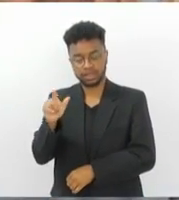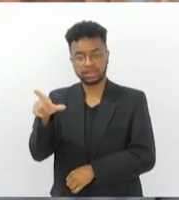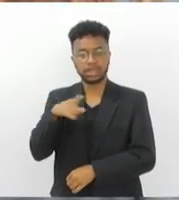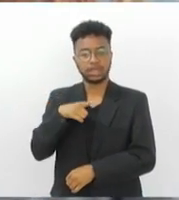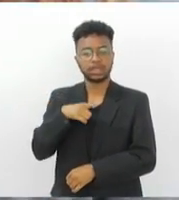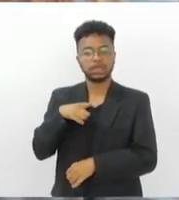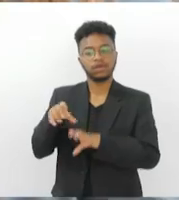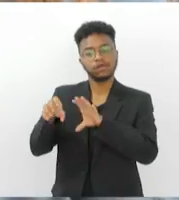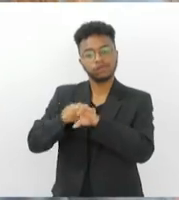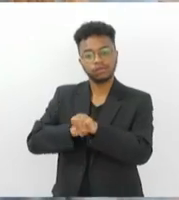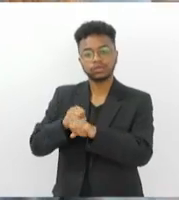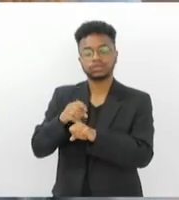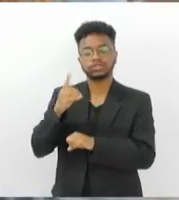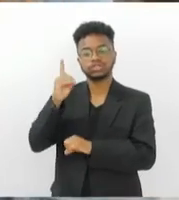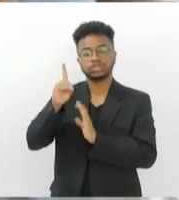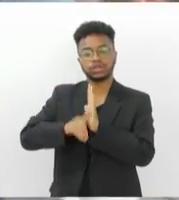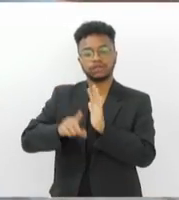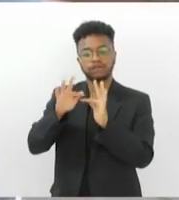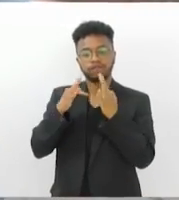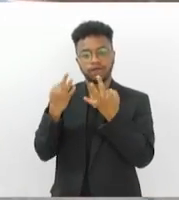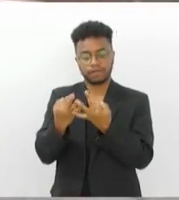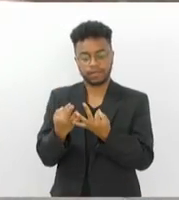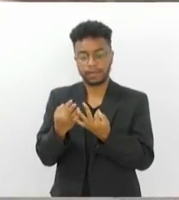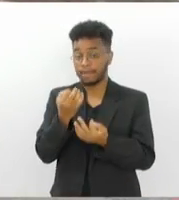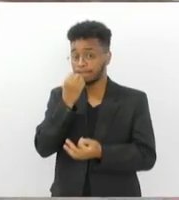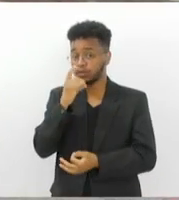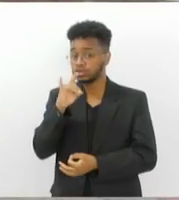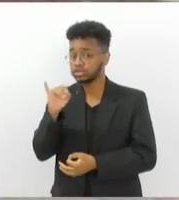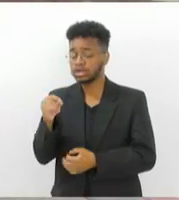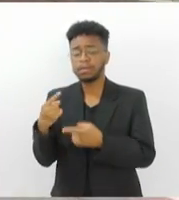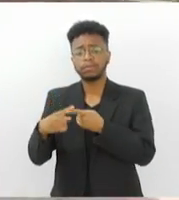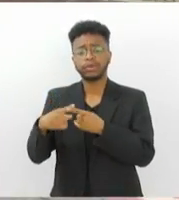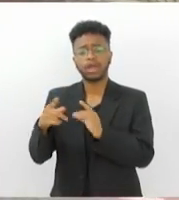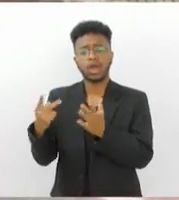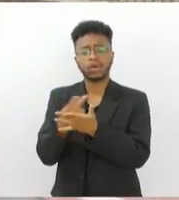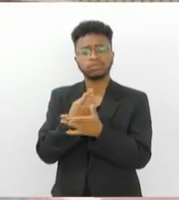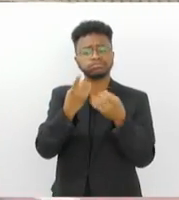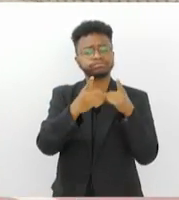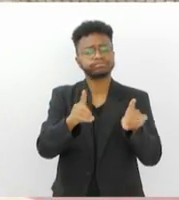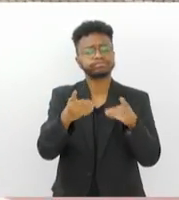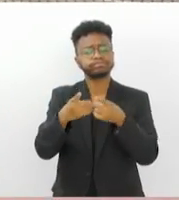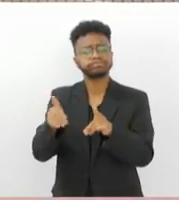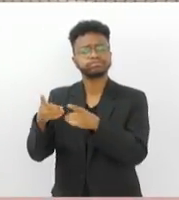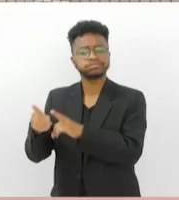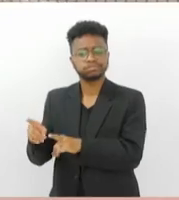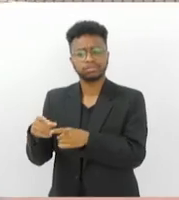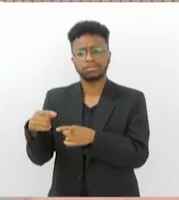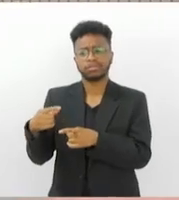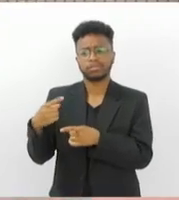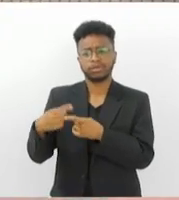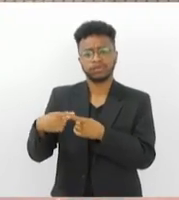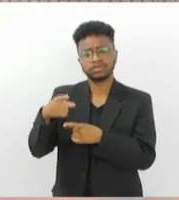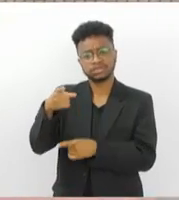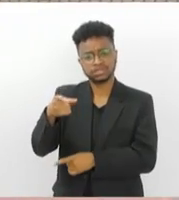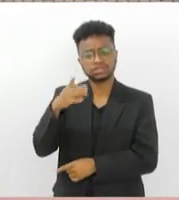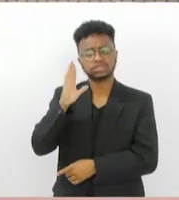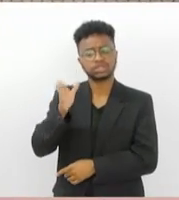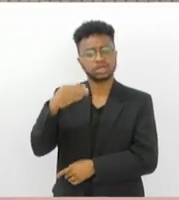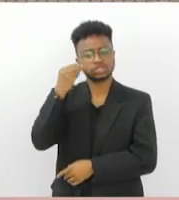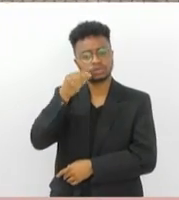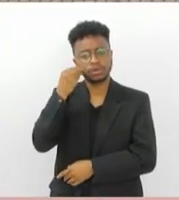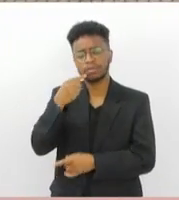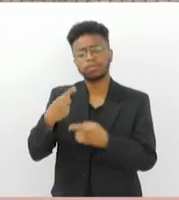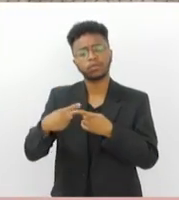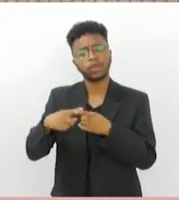processo civil Bom dia doutora a que leva Esse aumento do número de divórcios eh com a sua rotina de trabalho com a sua experiência Quais são esses